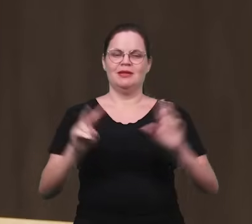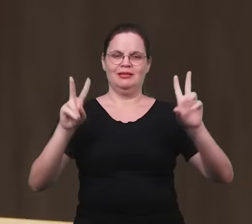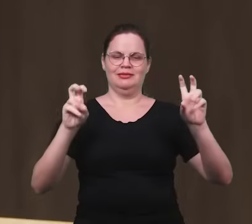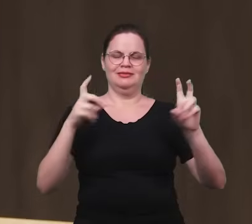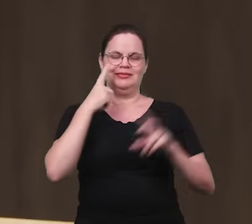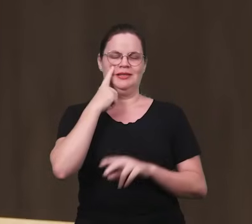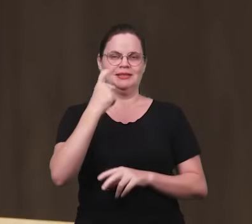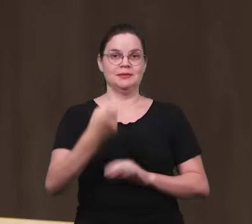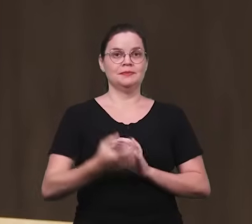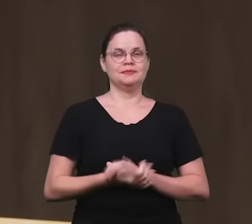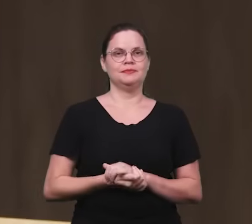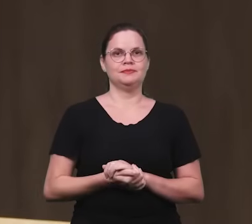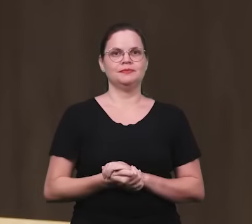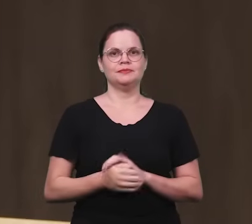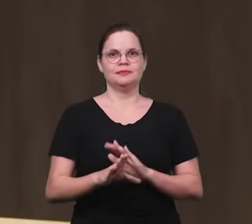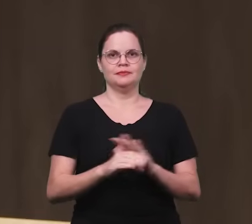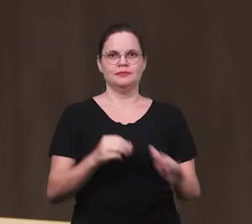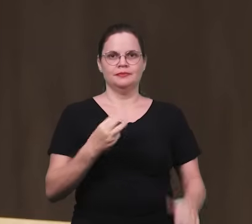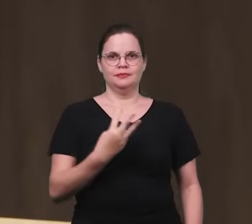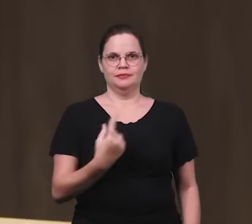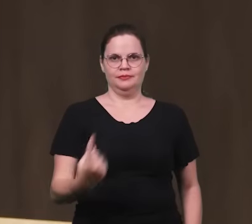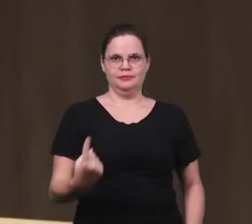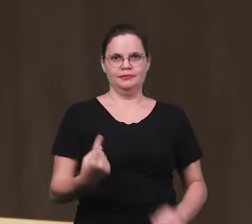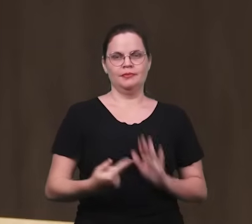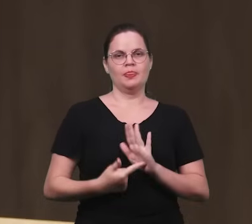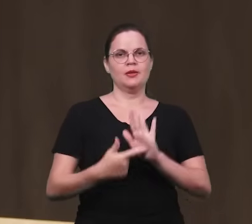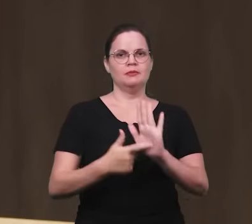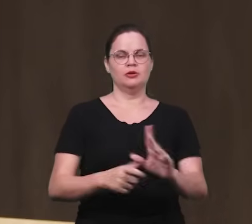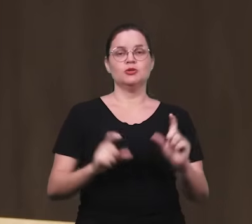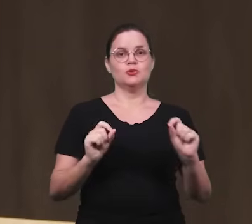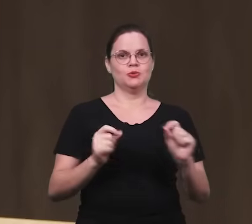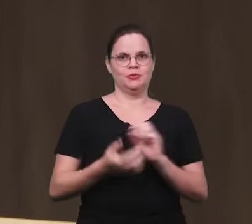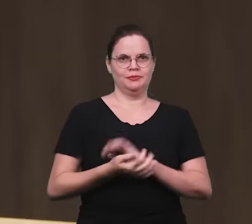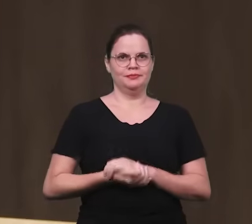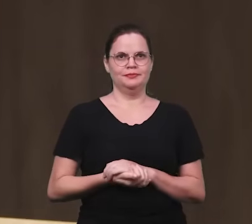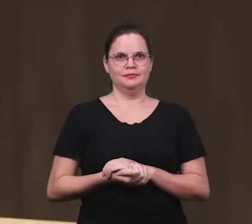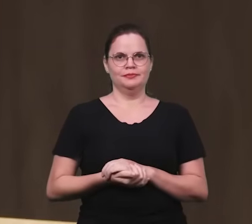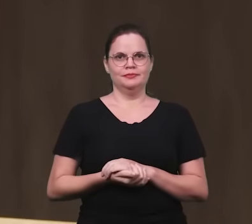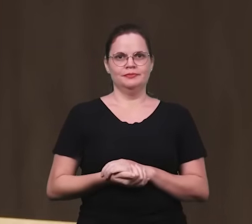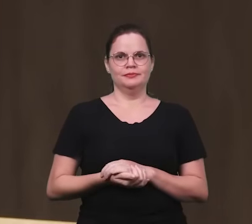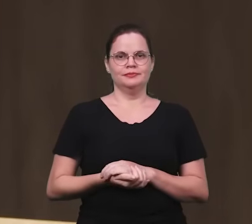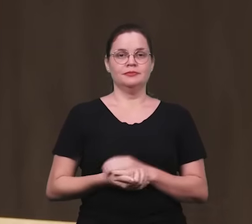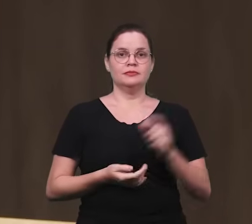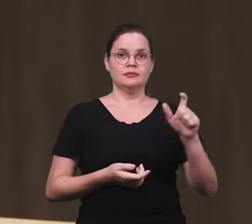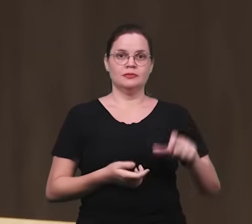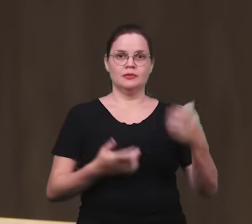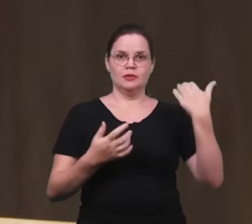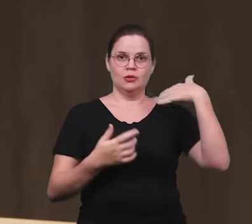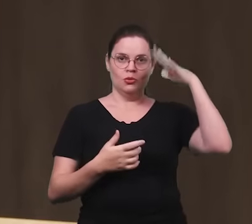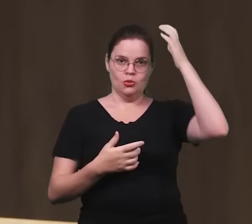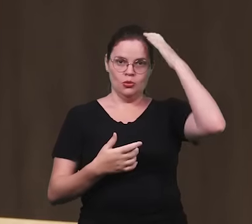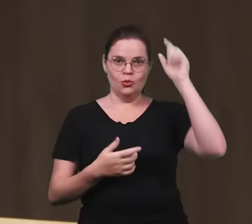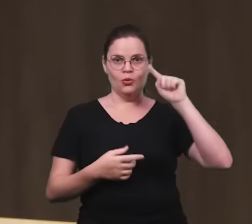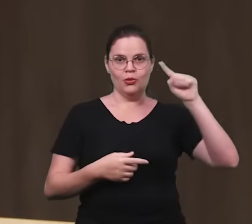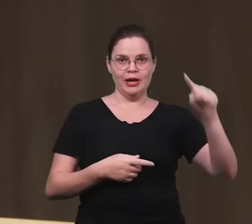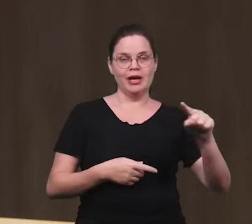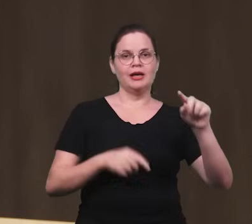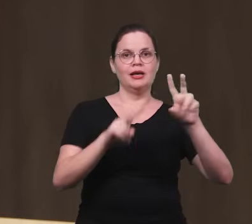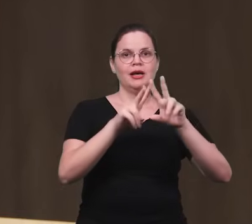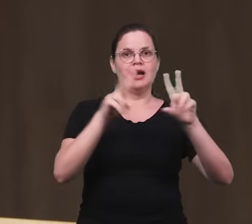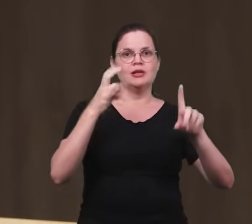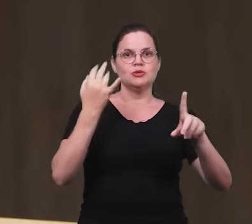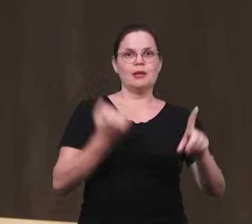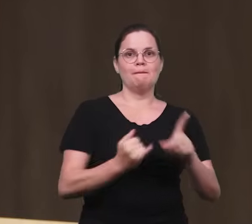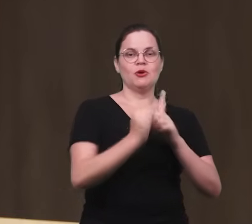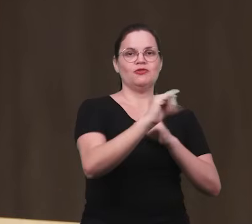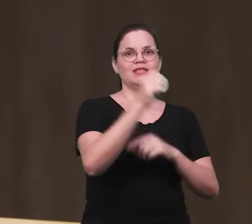O capítulo 31 de Provérbios inicia dizendo: palavras do rei Lemuel, a profecia que recebeu